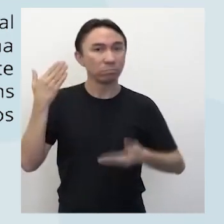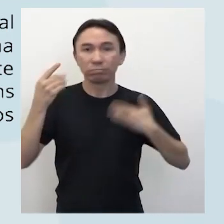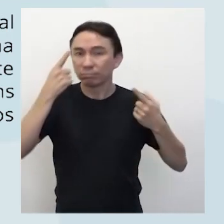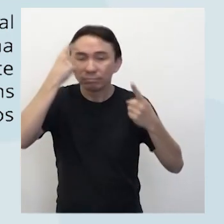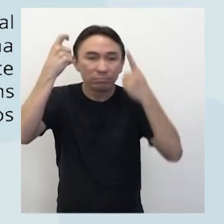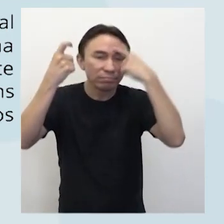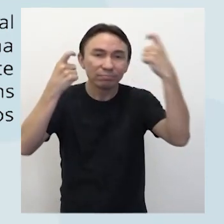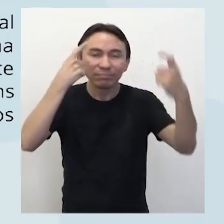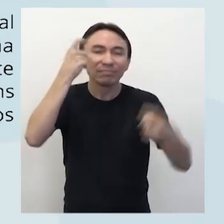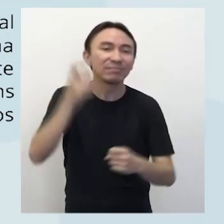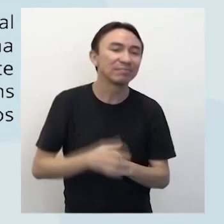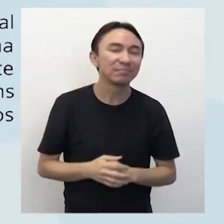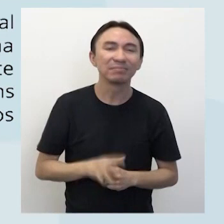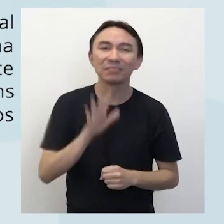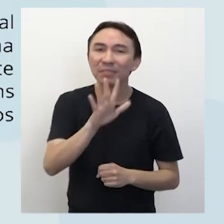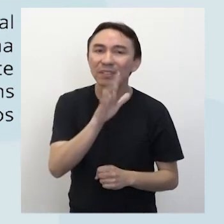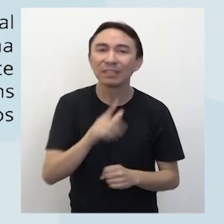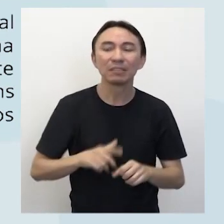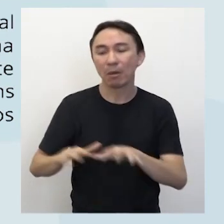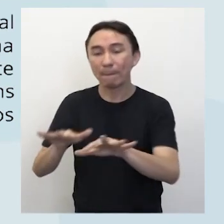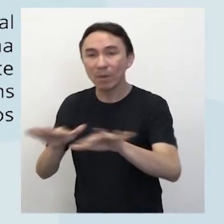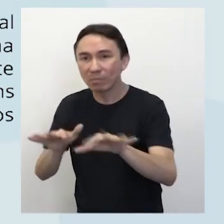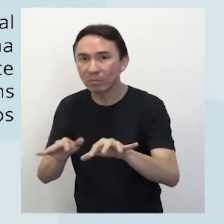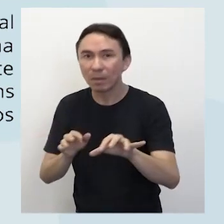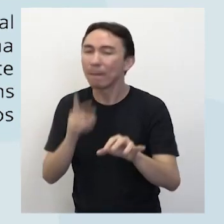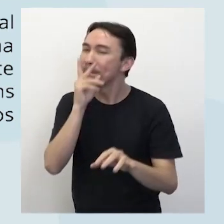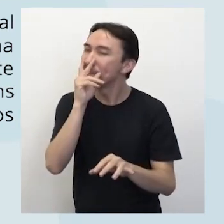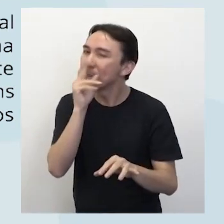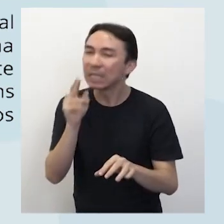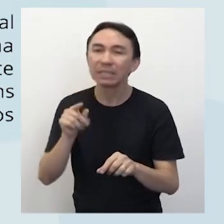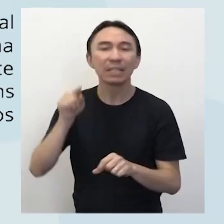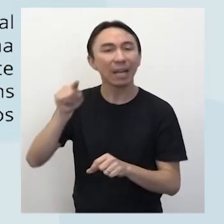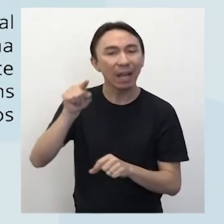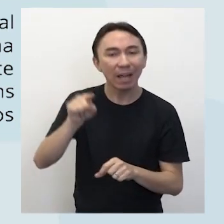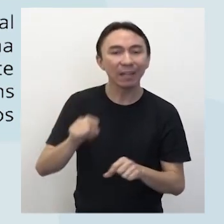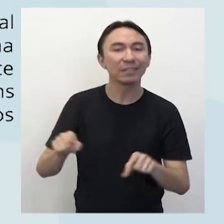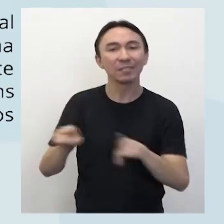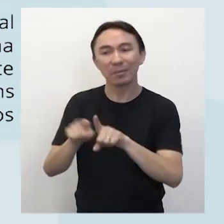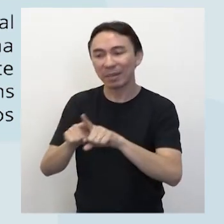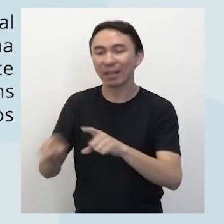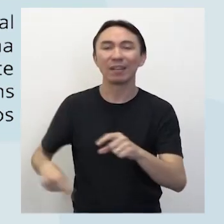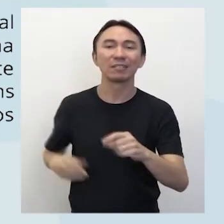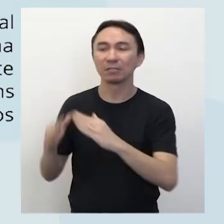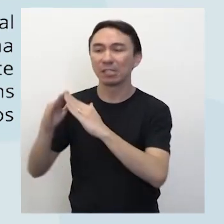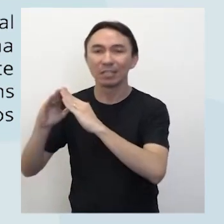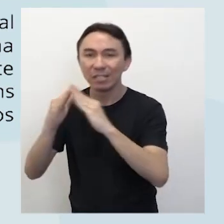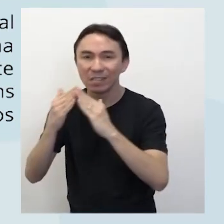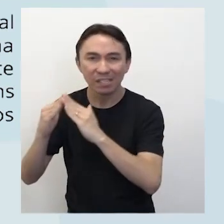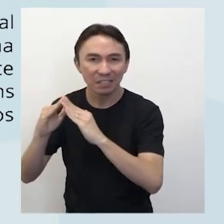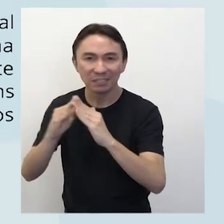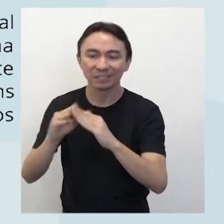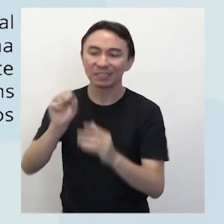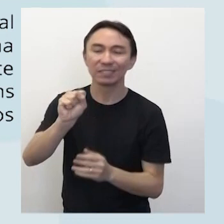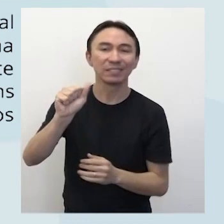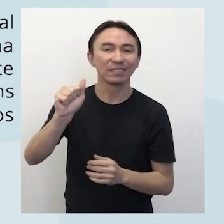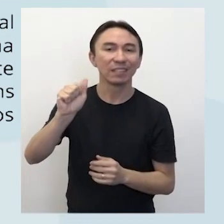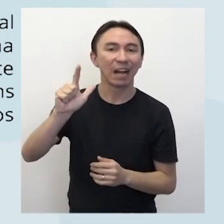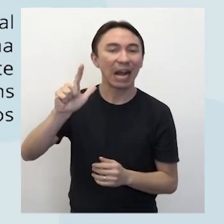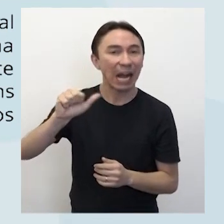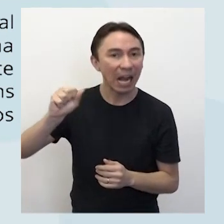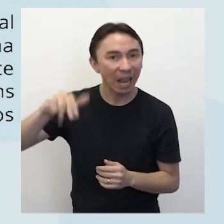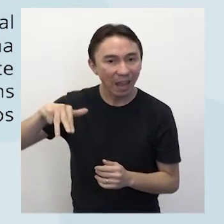movimento parecido ocorre nas periferias, o chamado slam, no qual jovens recitam versos de forma teatral